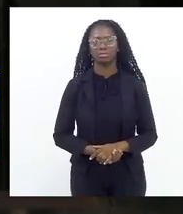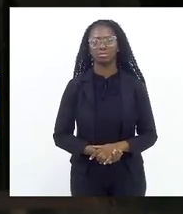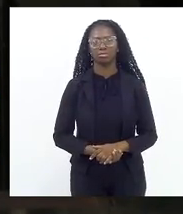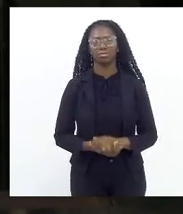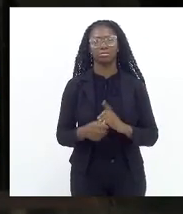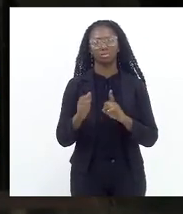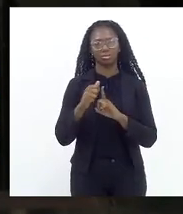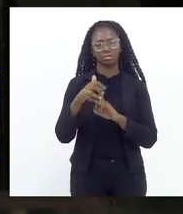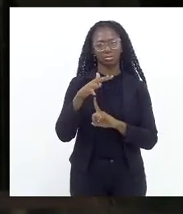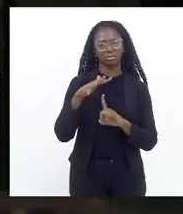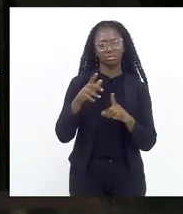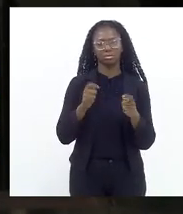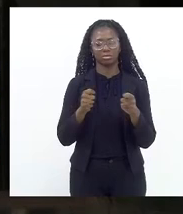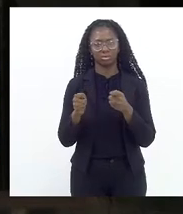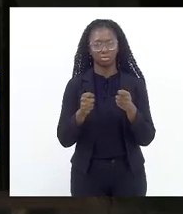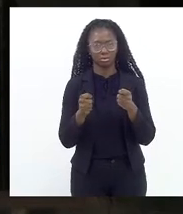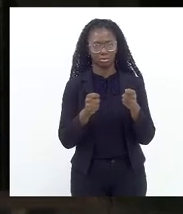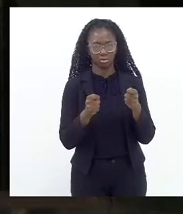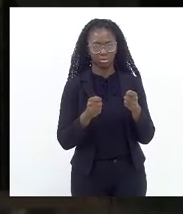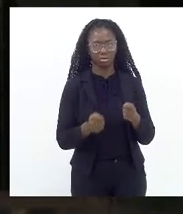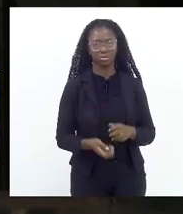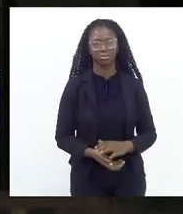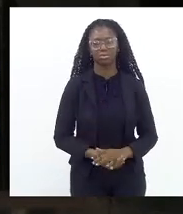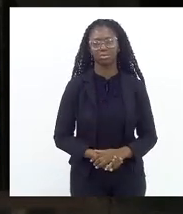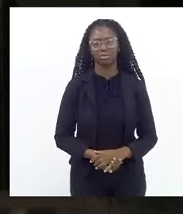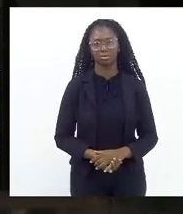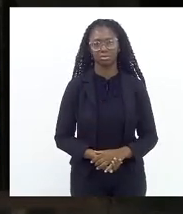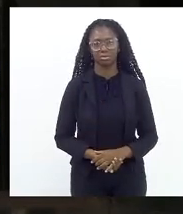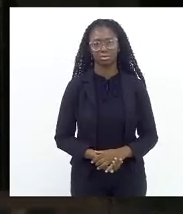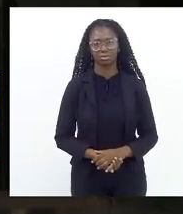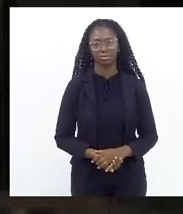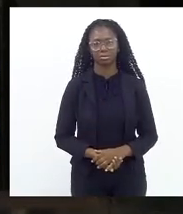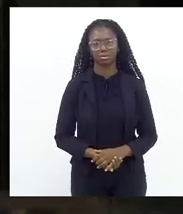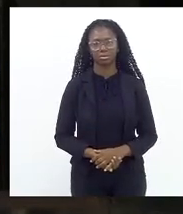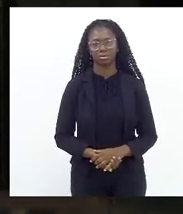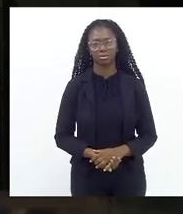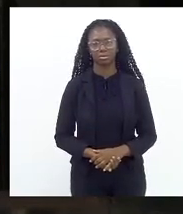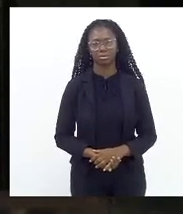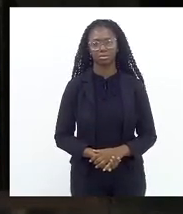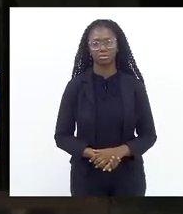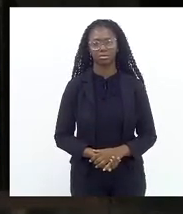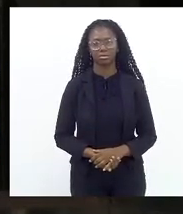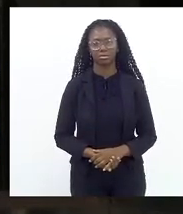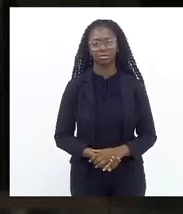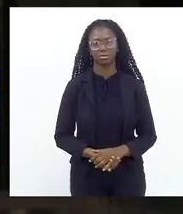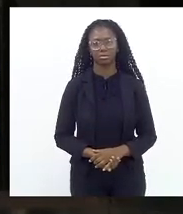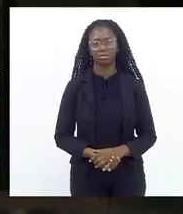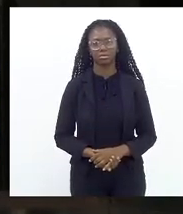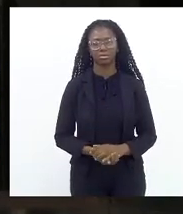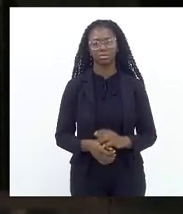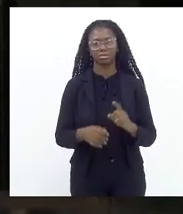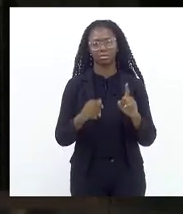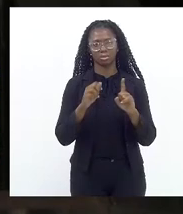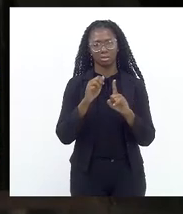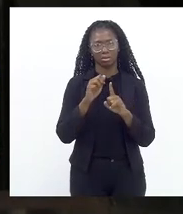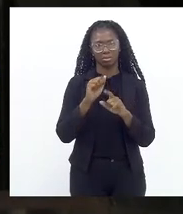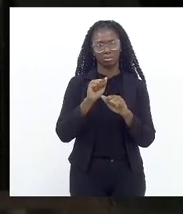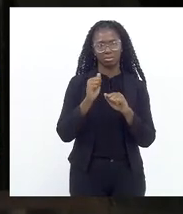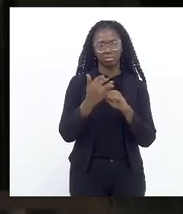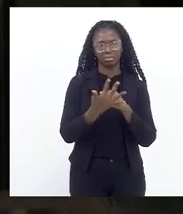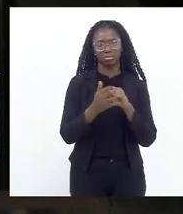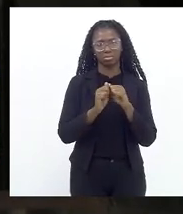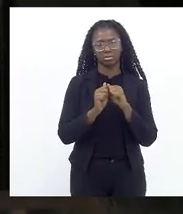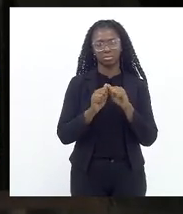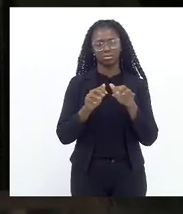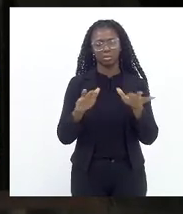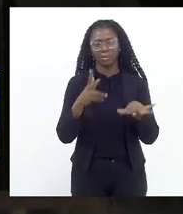social e econômico, não é? Quanto a pandemia agravou o quadro de pobreza,